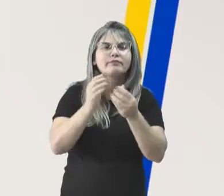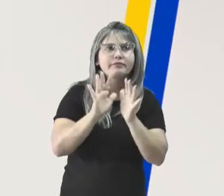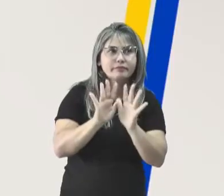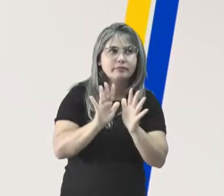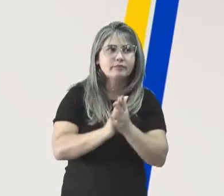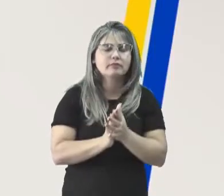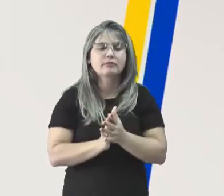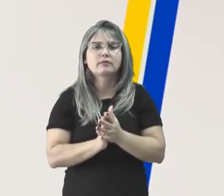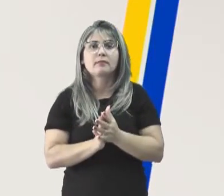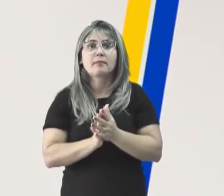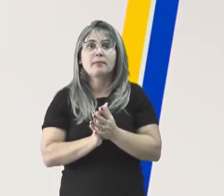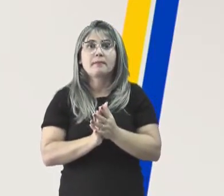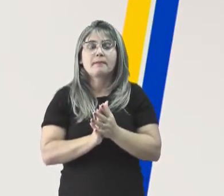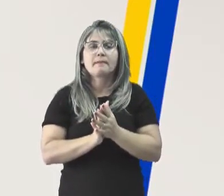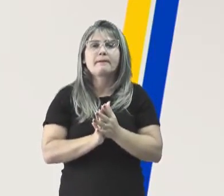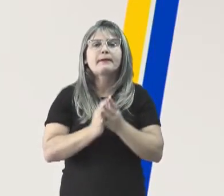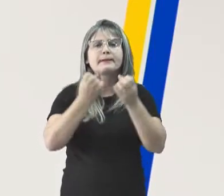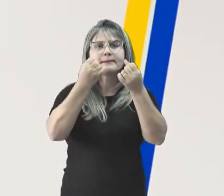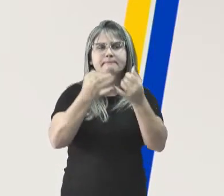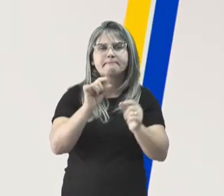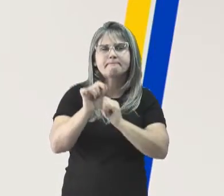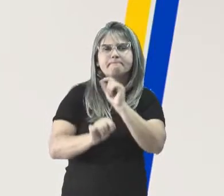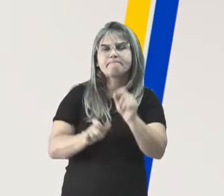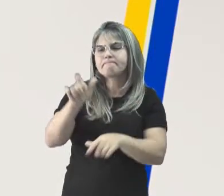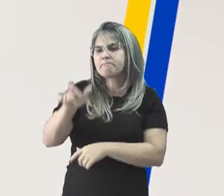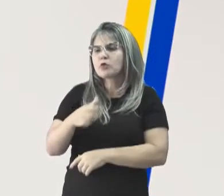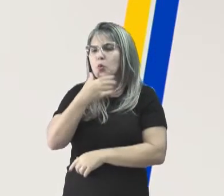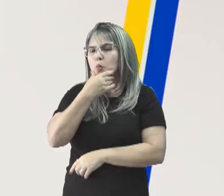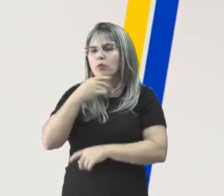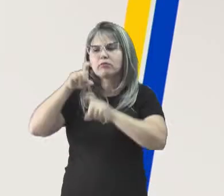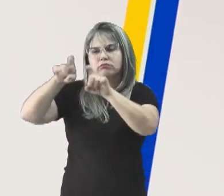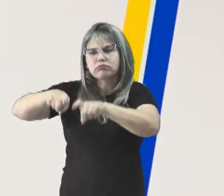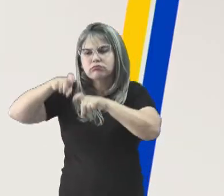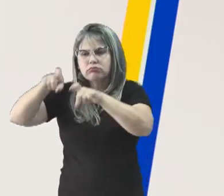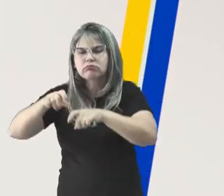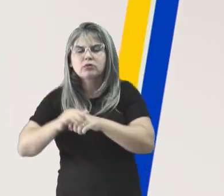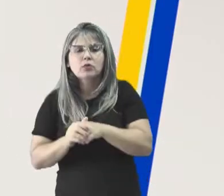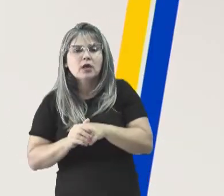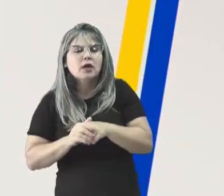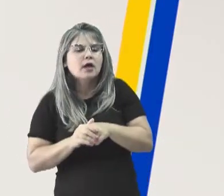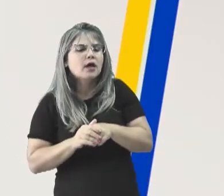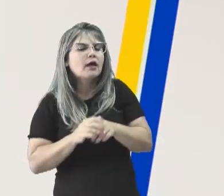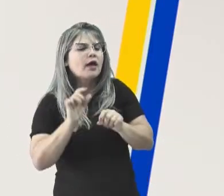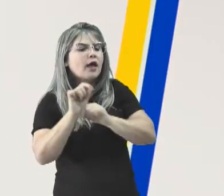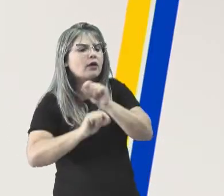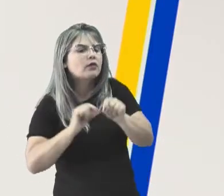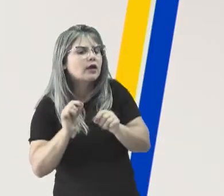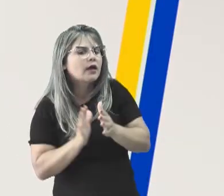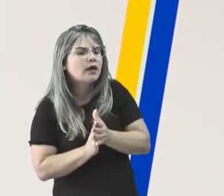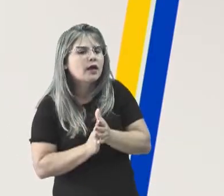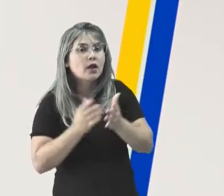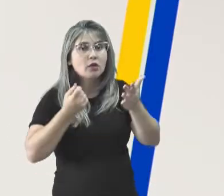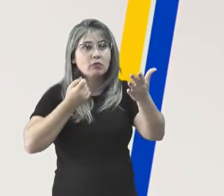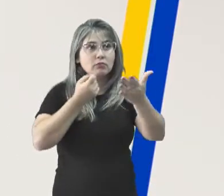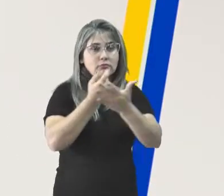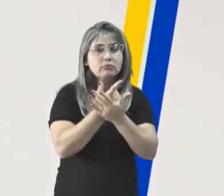19 caminhões com a mesma capacidade de carga, ou seja, são 19 caminhões iguais, para transportar um total de